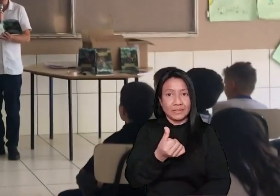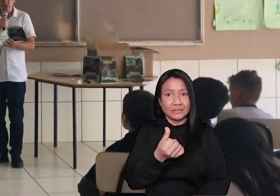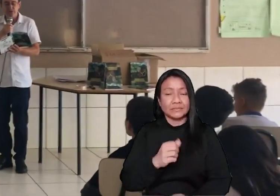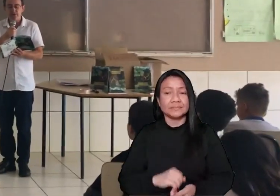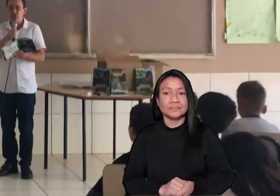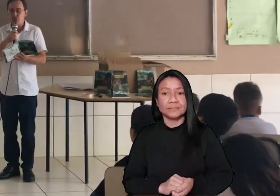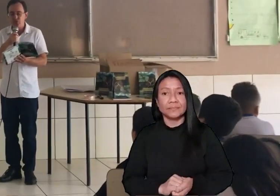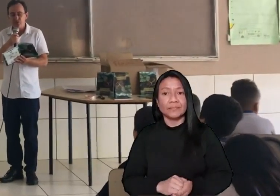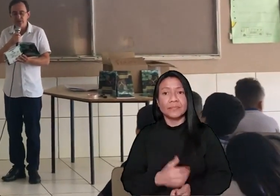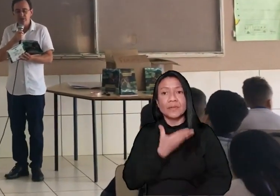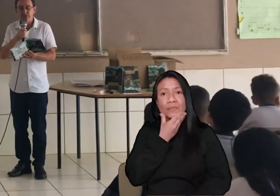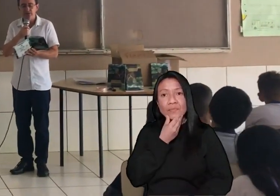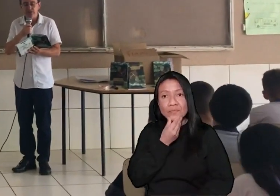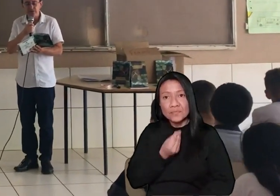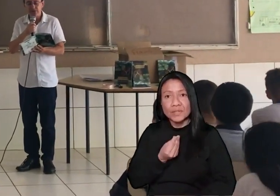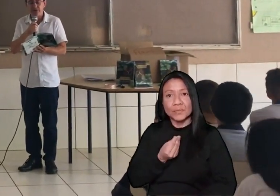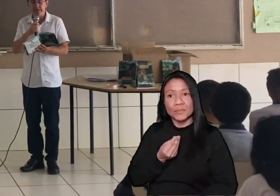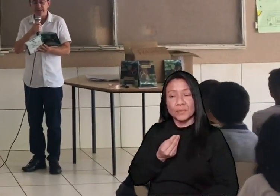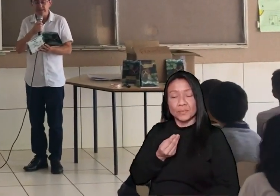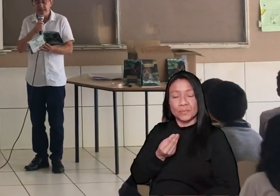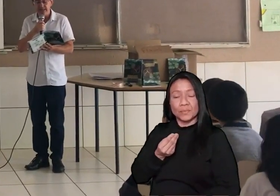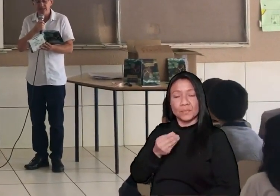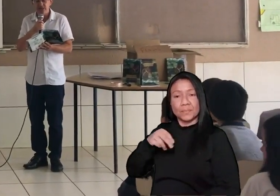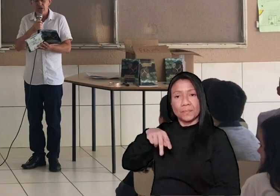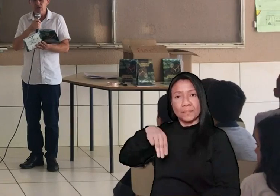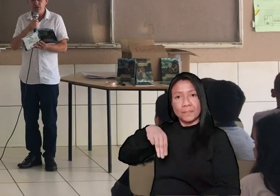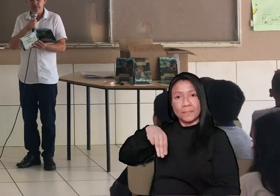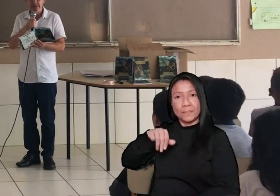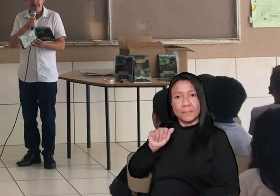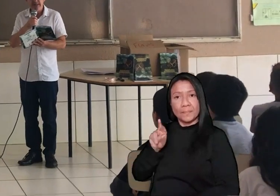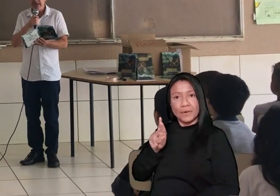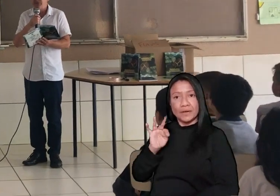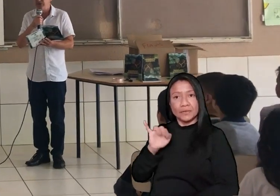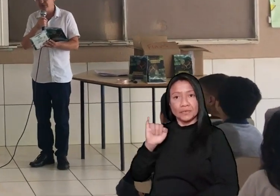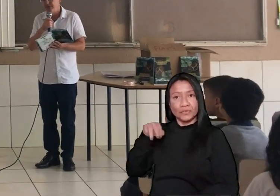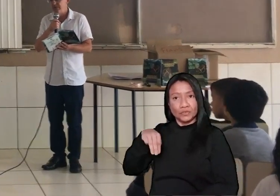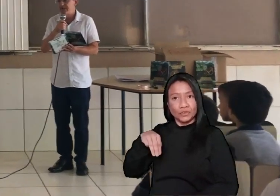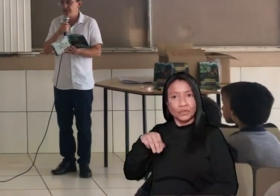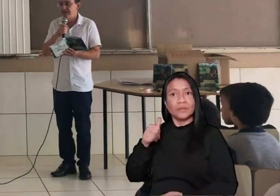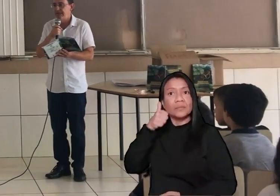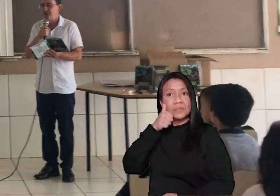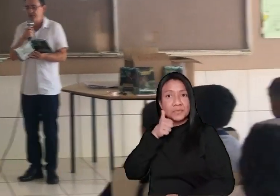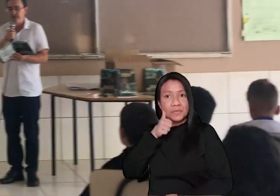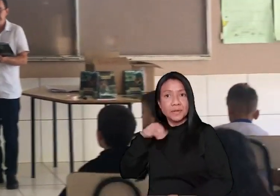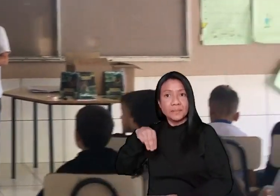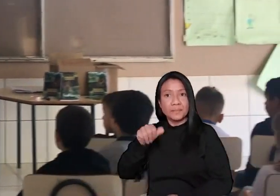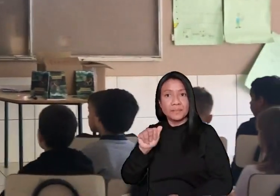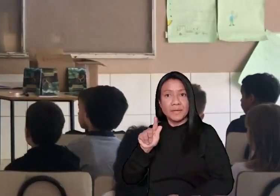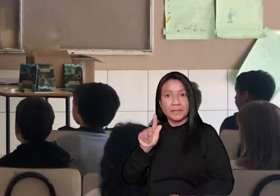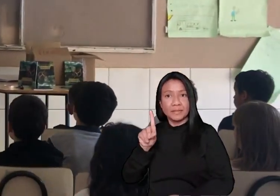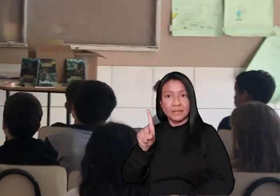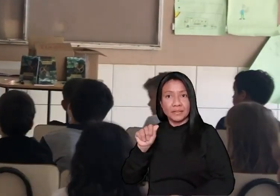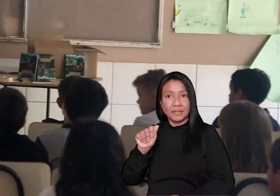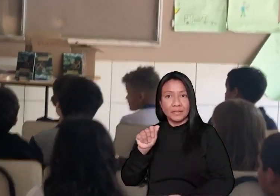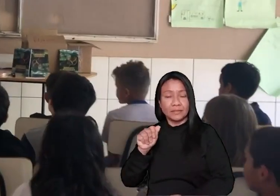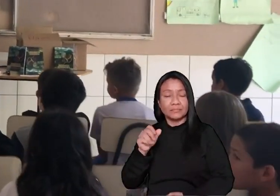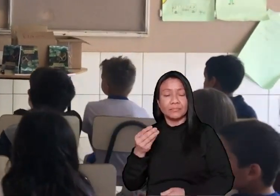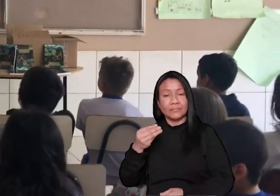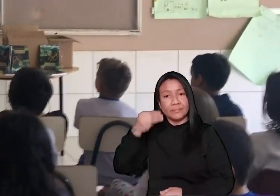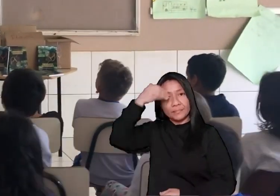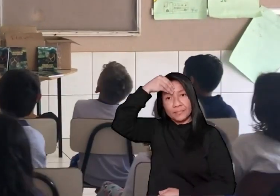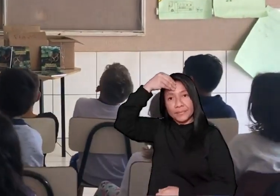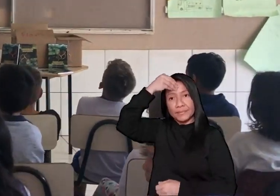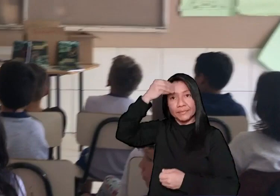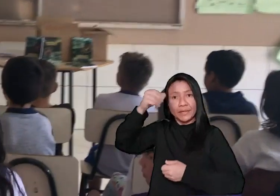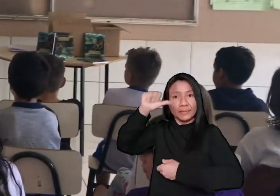dia 18 de junho de 1896 com o nome de Anton. No Brasil seria Antônio. Né? Serviu